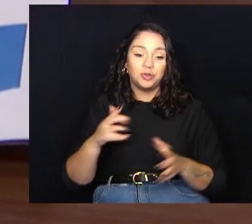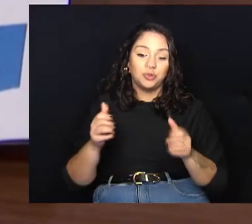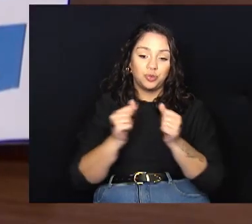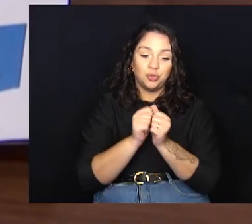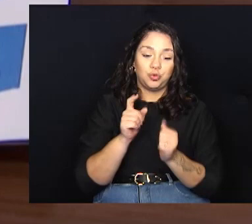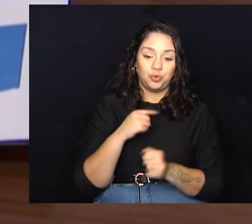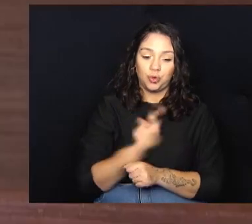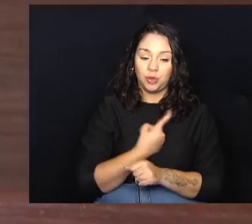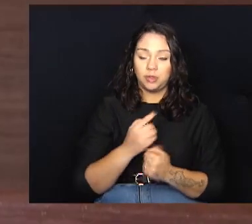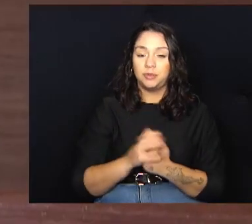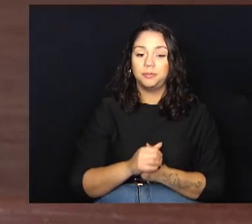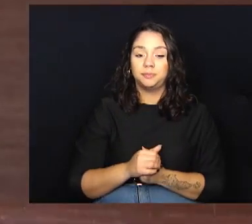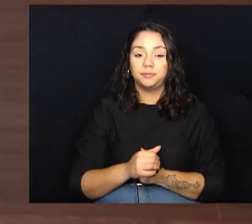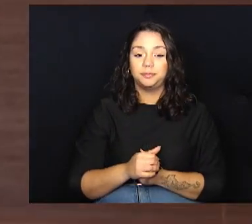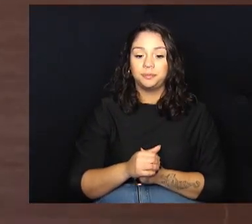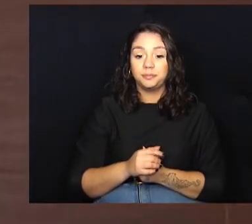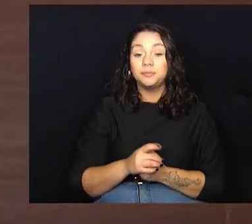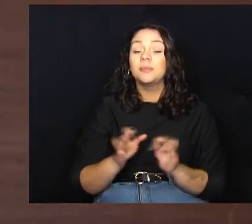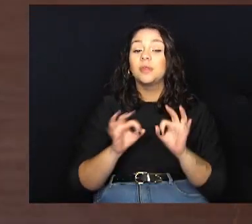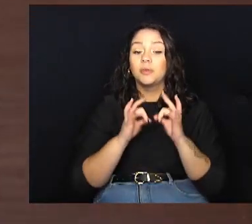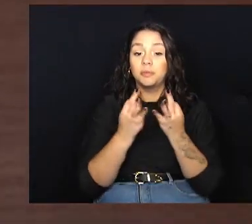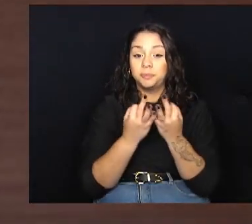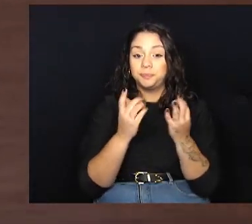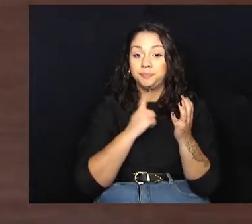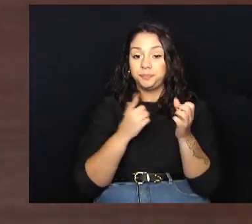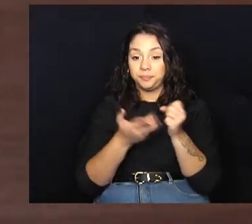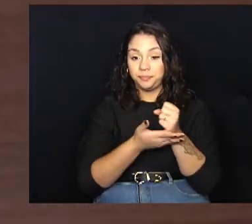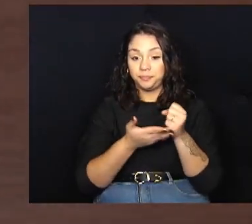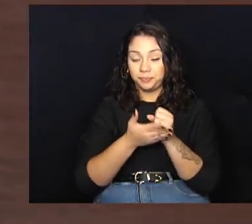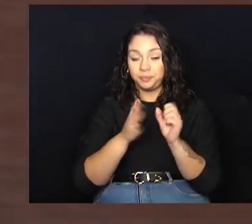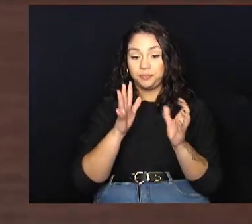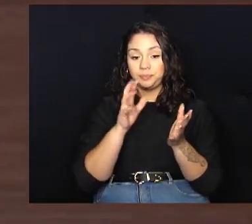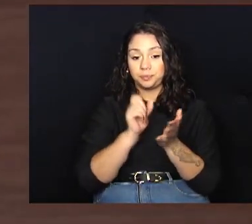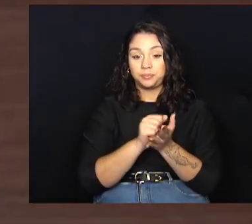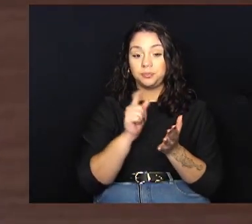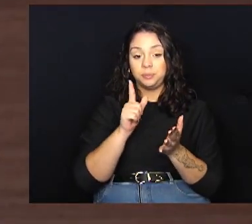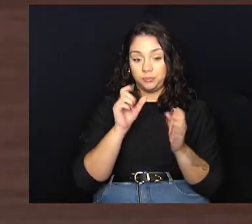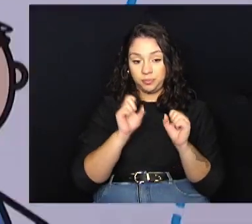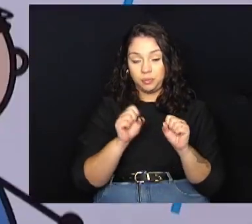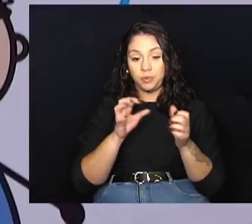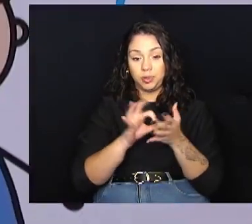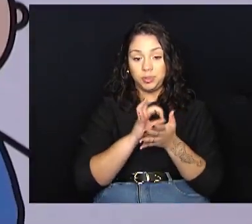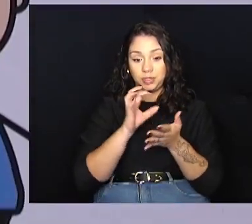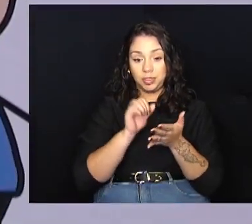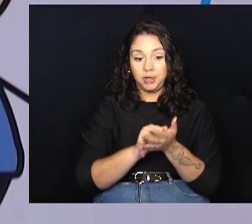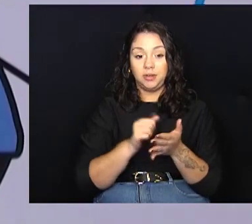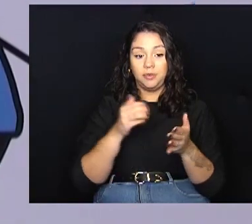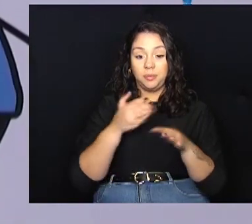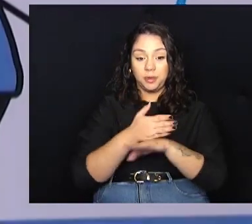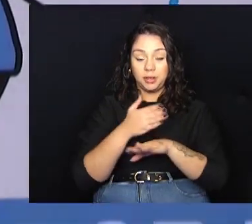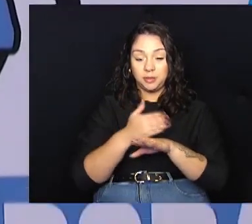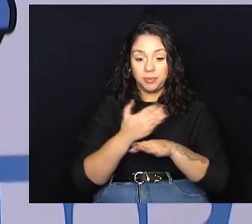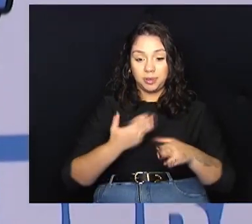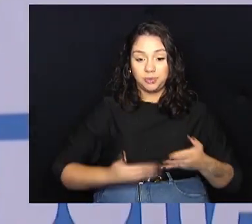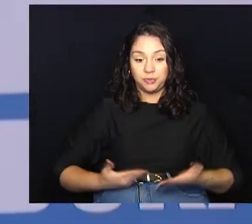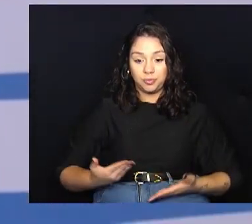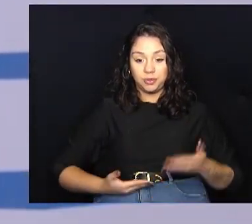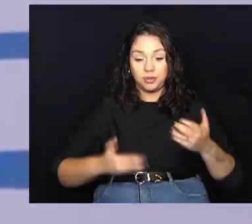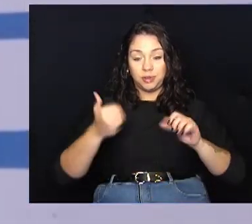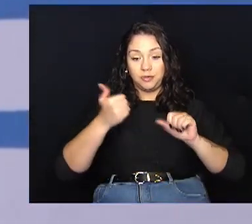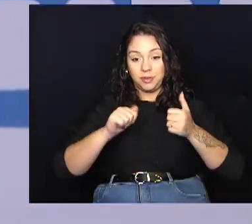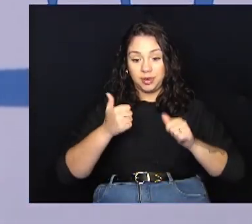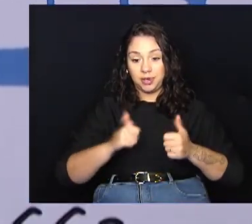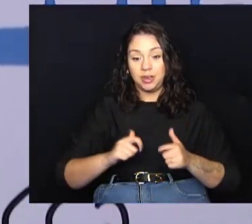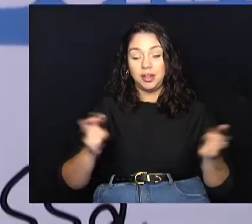famílias que atendem os requisitos iniciais podem se inscrever para participar do serviço serão avaliadas e devidamente